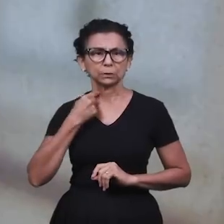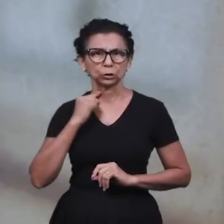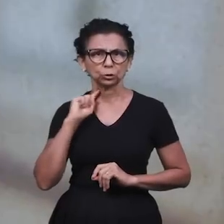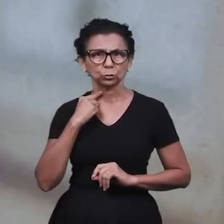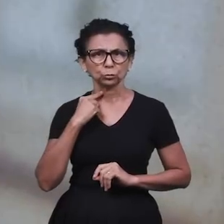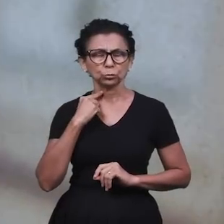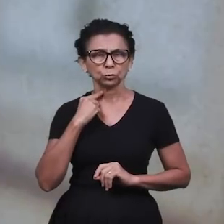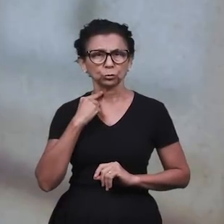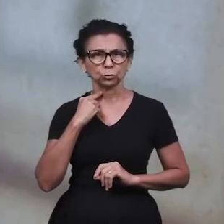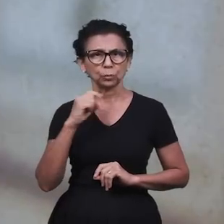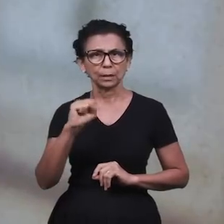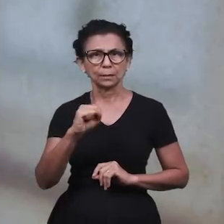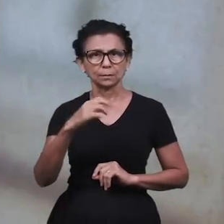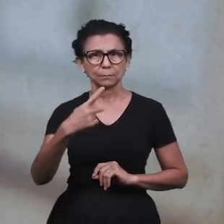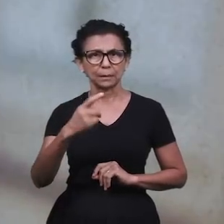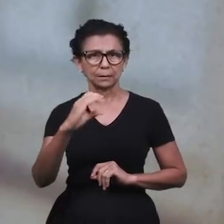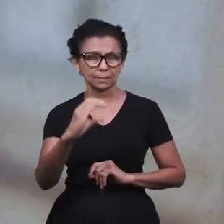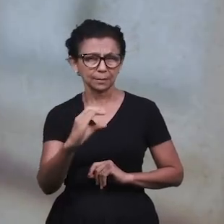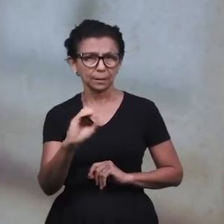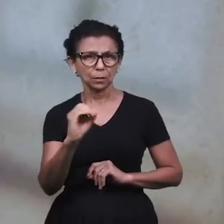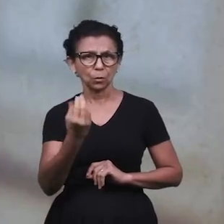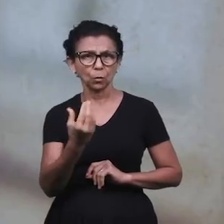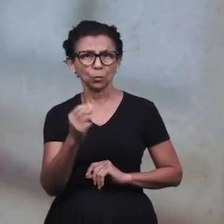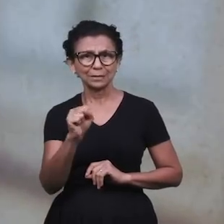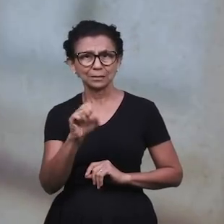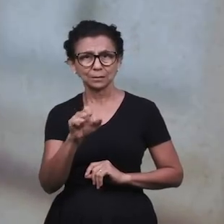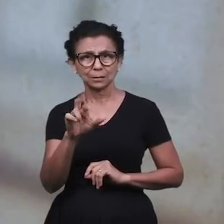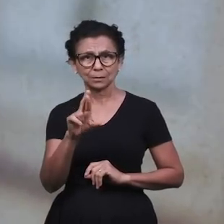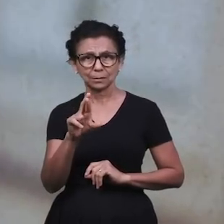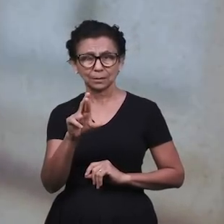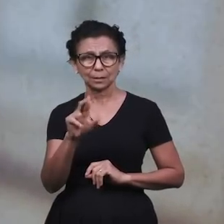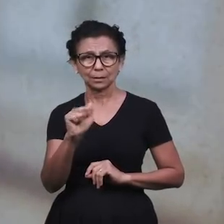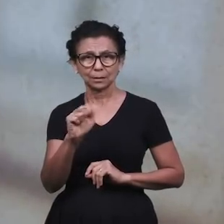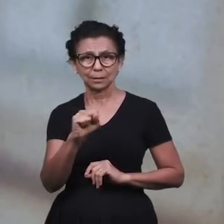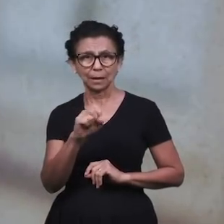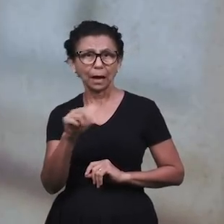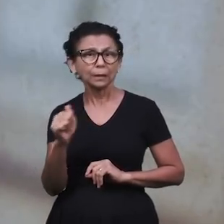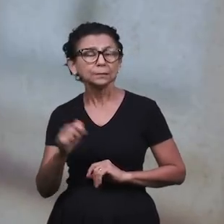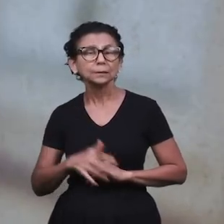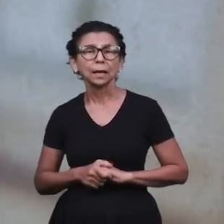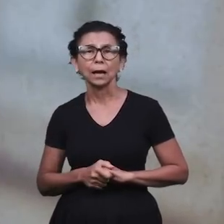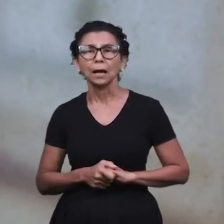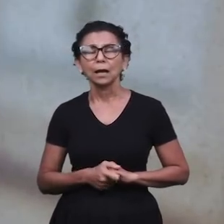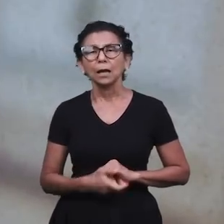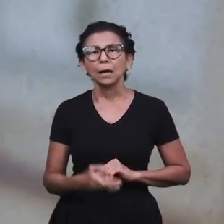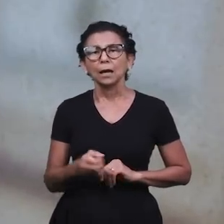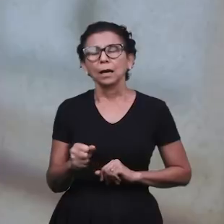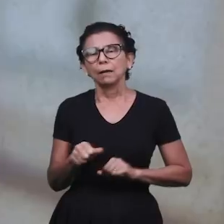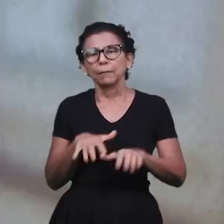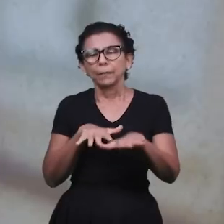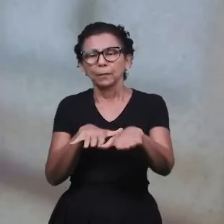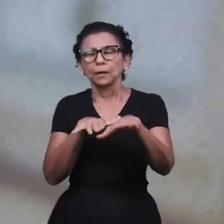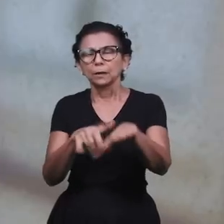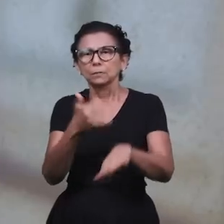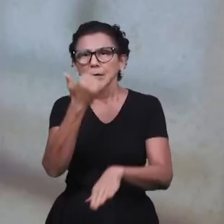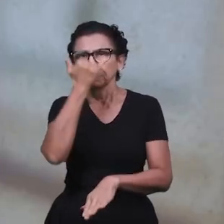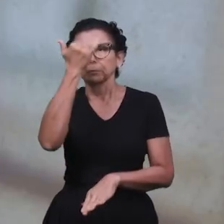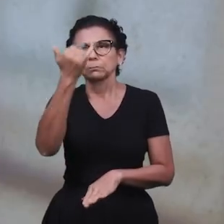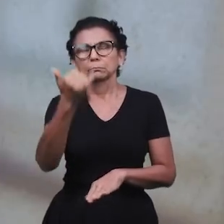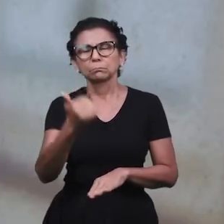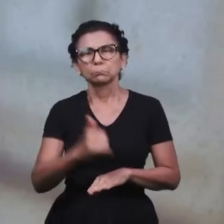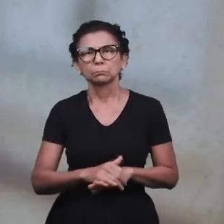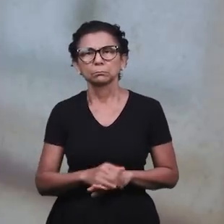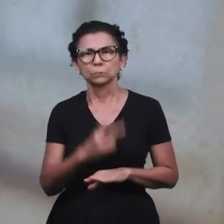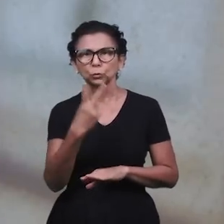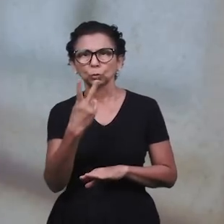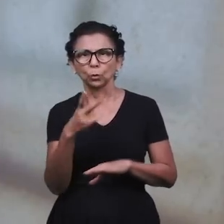no SPC, no Serasa, acidentes de trânsito sem vítimas. Então você pode também colisão entre dois carros,